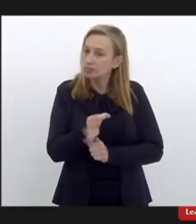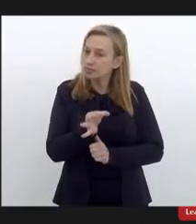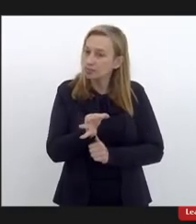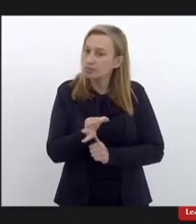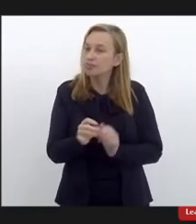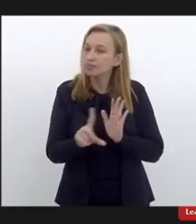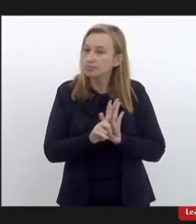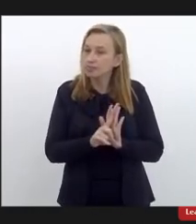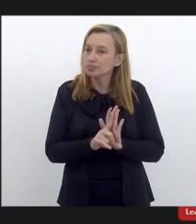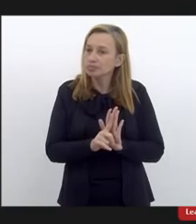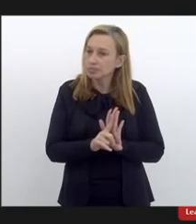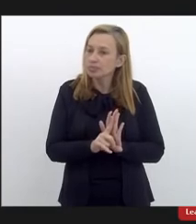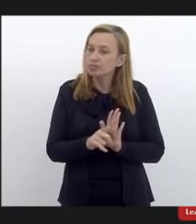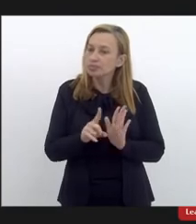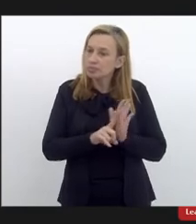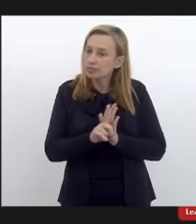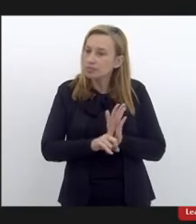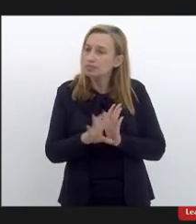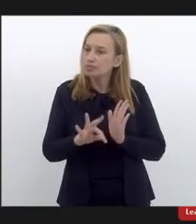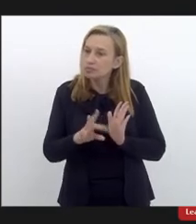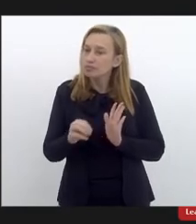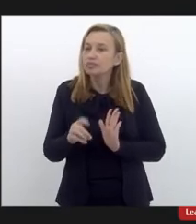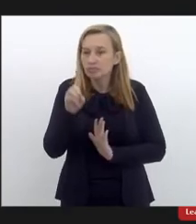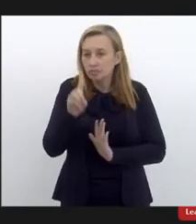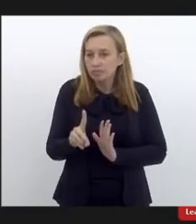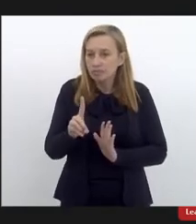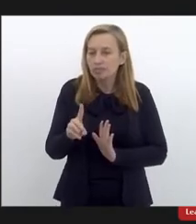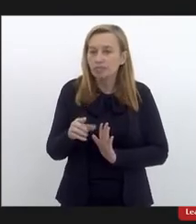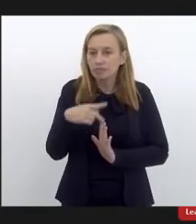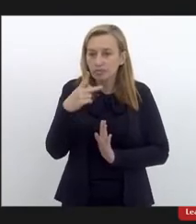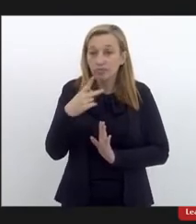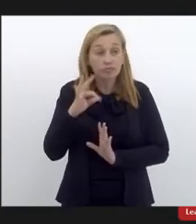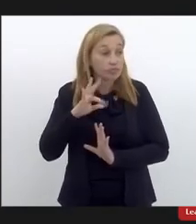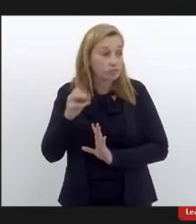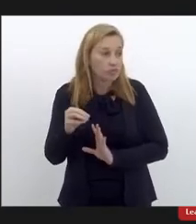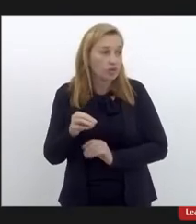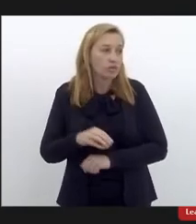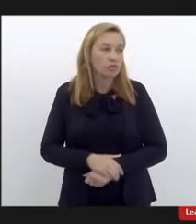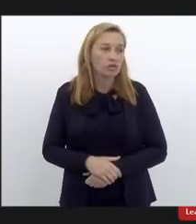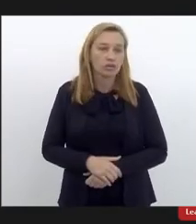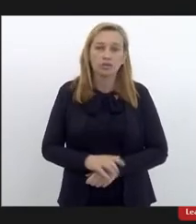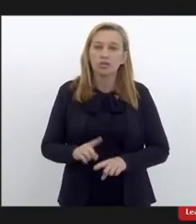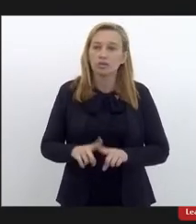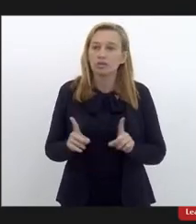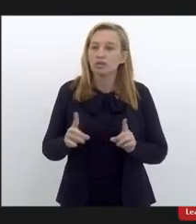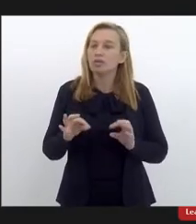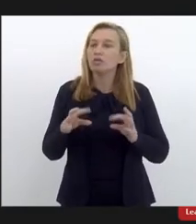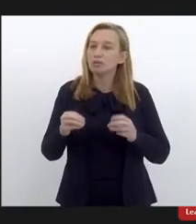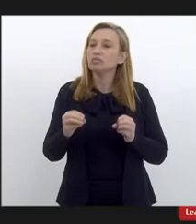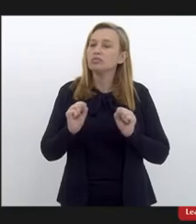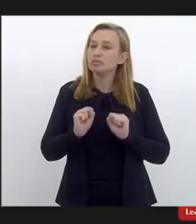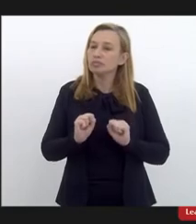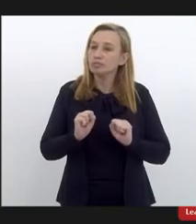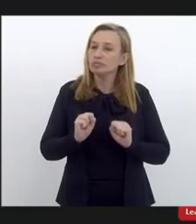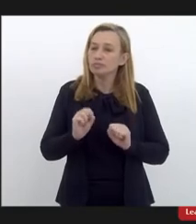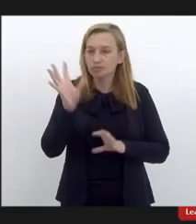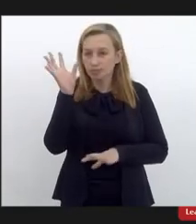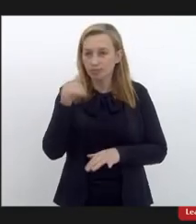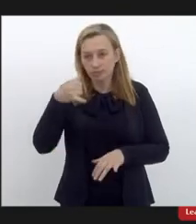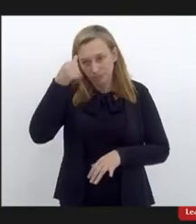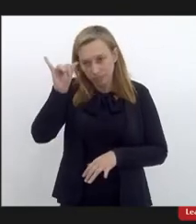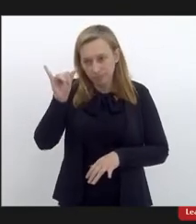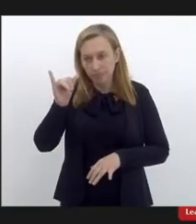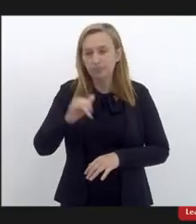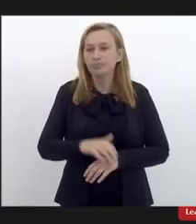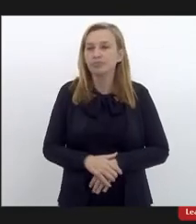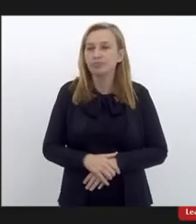tem que ir para o CRASE, tem que ser analisado, tem que ter direito de ampla defesa e tudo isso, mas isso tudo poderia ter sido evitado e estar